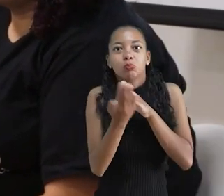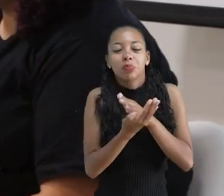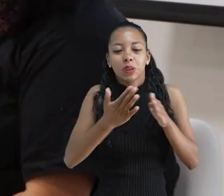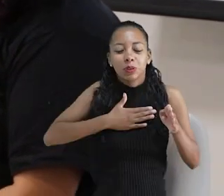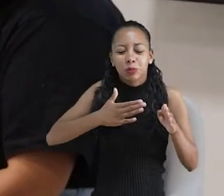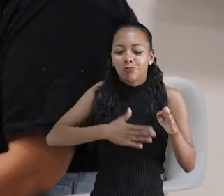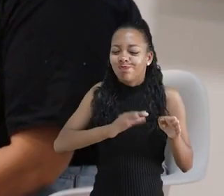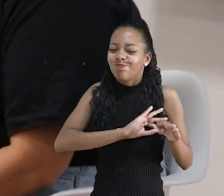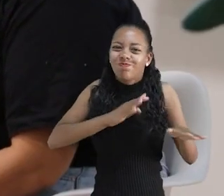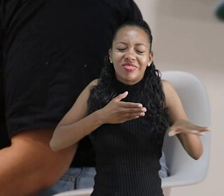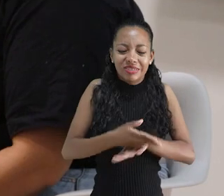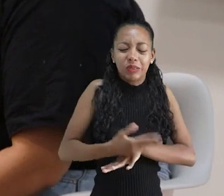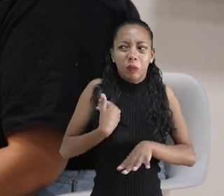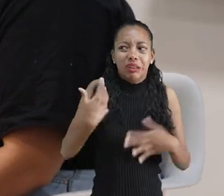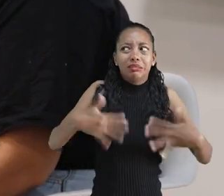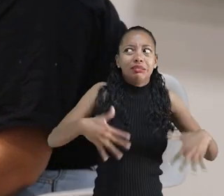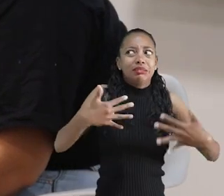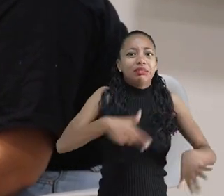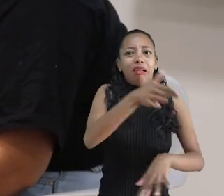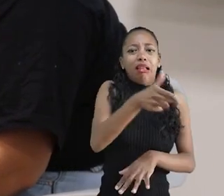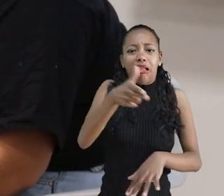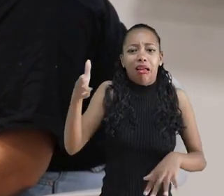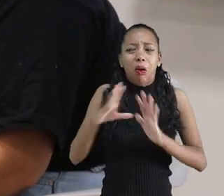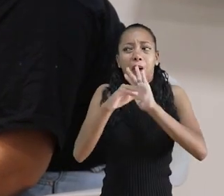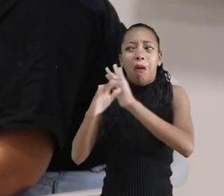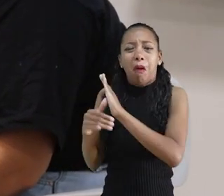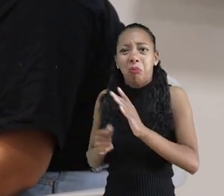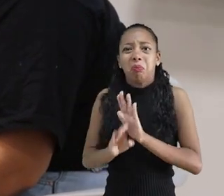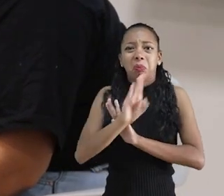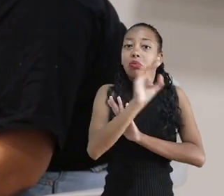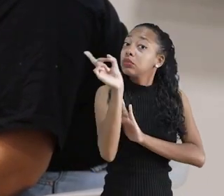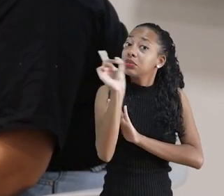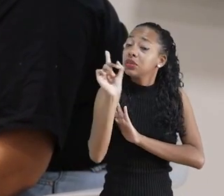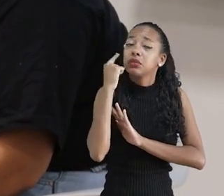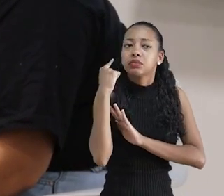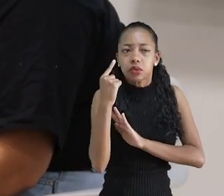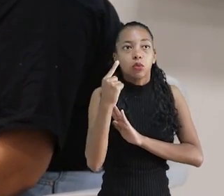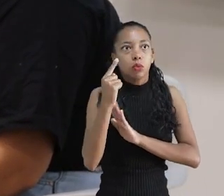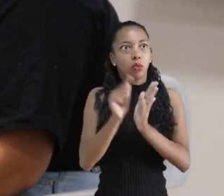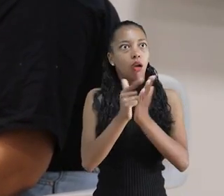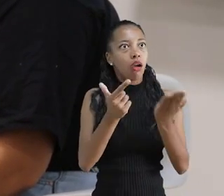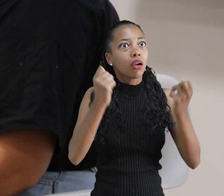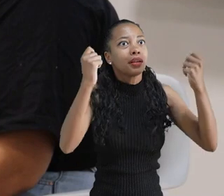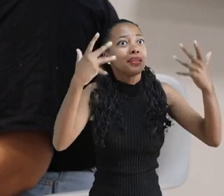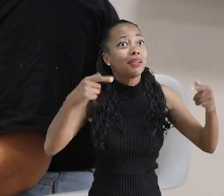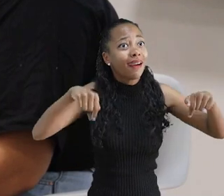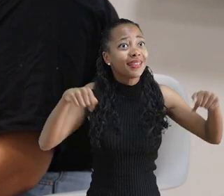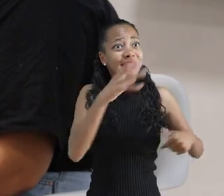forma então o impacto positivo que esse primeiro vídeo teve que deu as falas eh oportunidade de fala para para